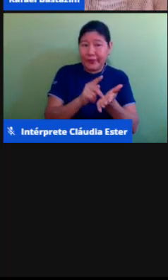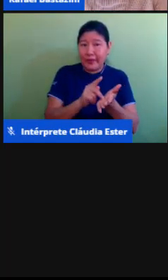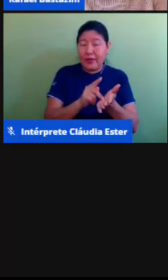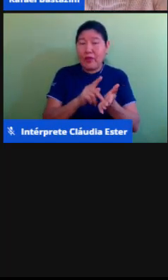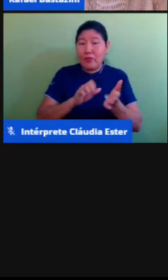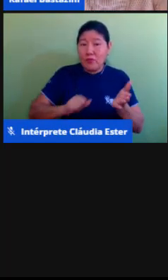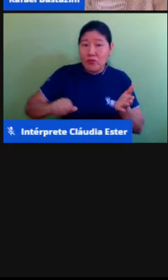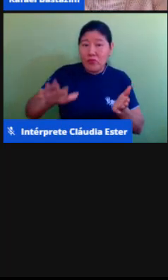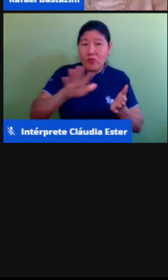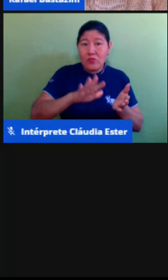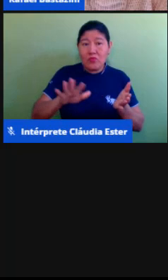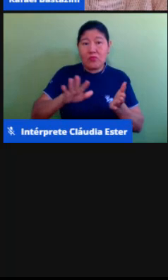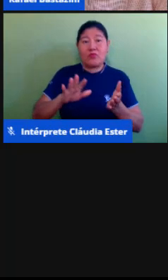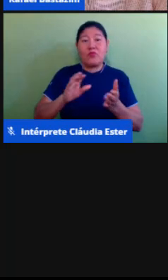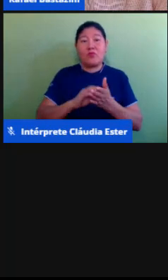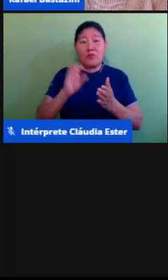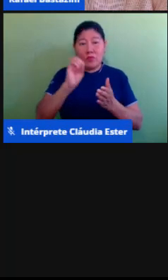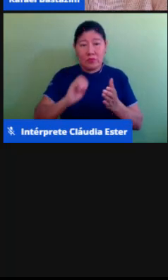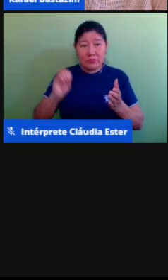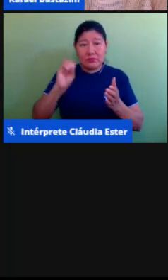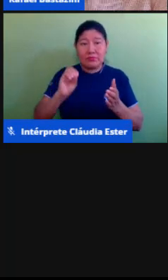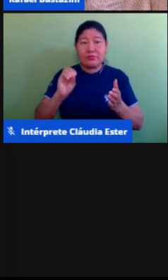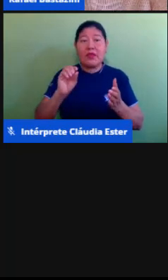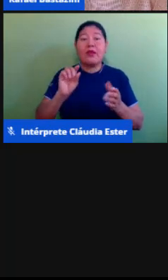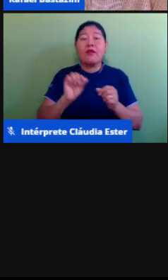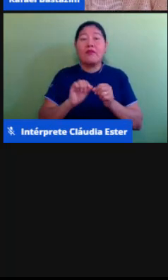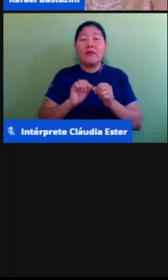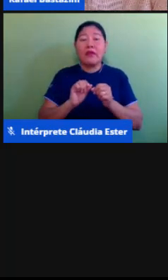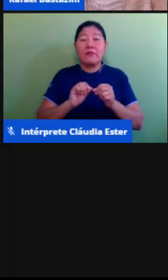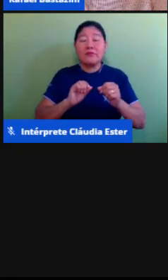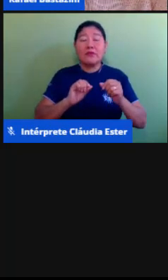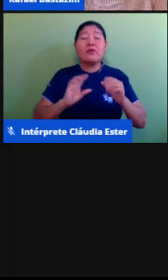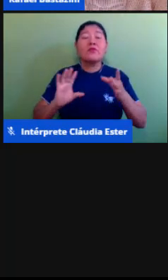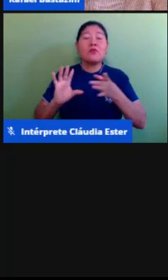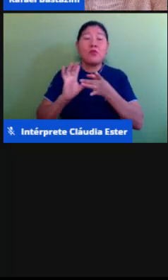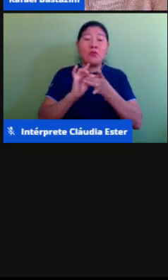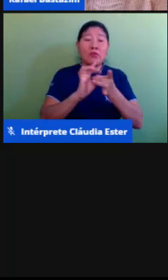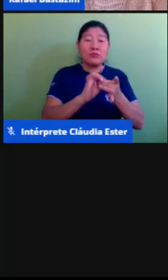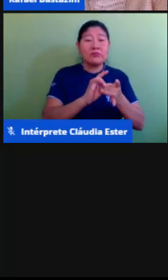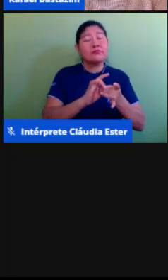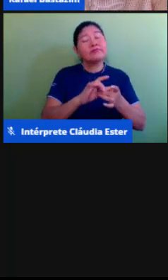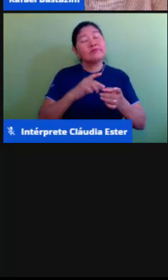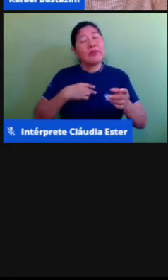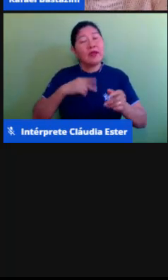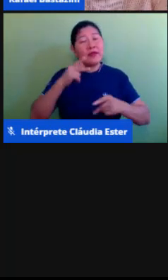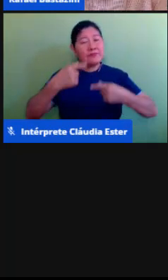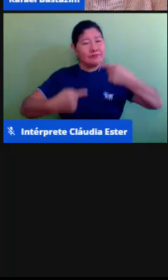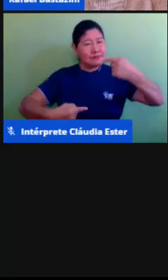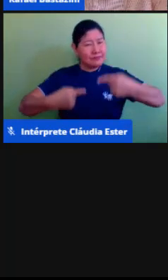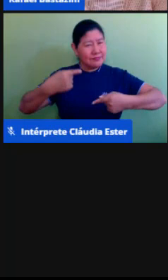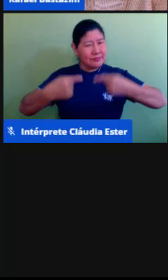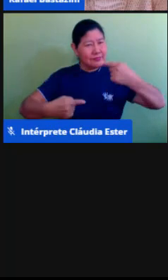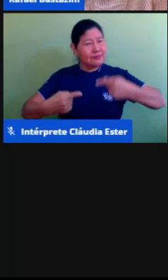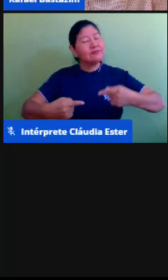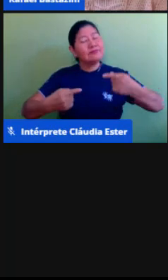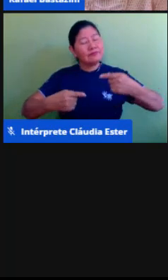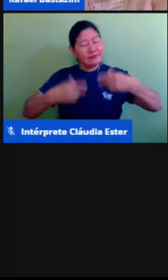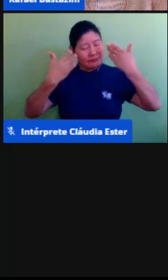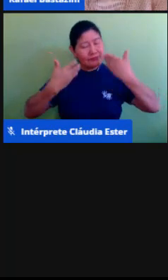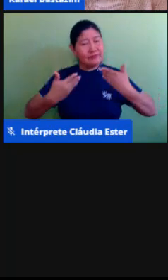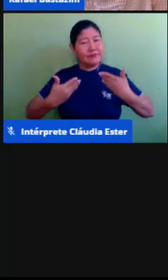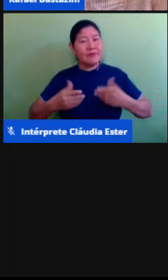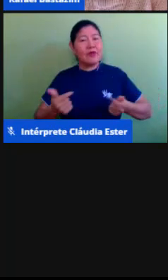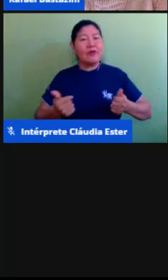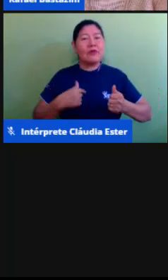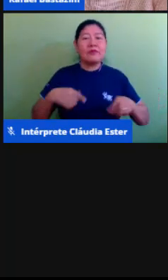vamos ter um contexto de políticas de bem-estar social, de ampliação do consumo, de ampliação da